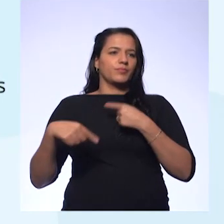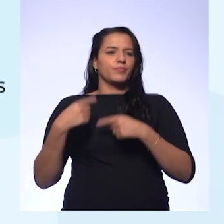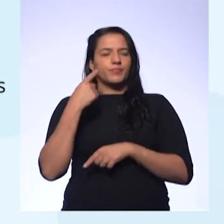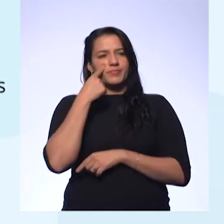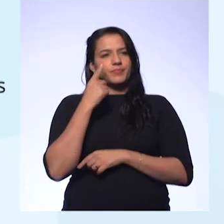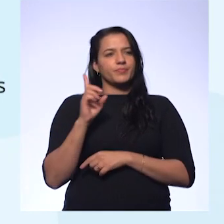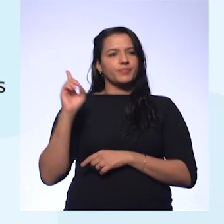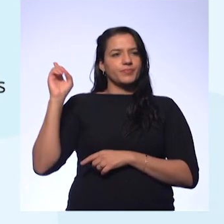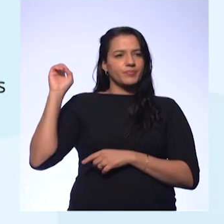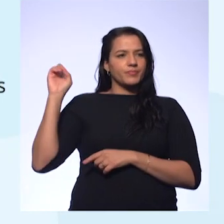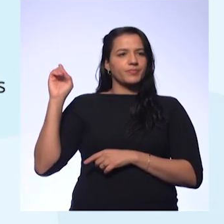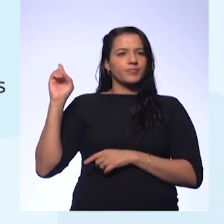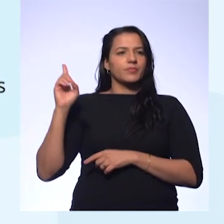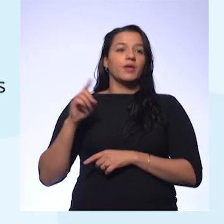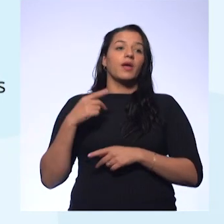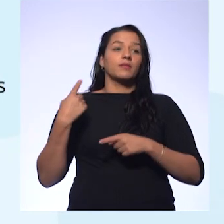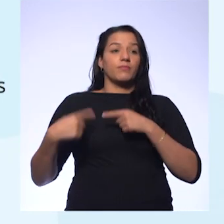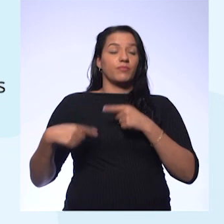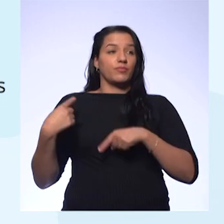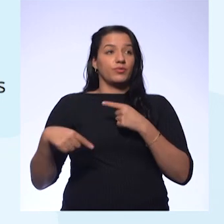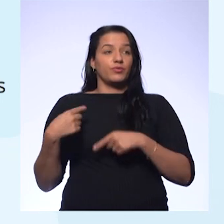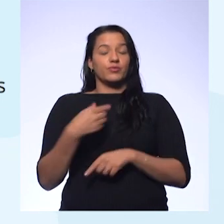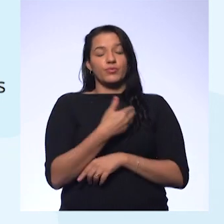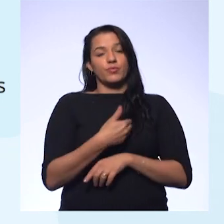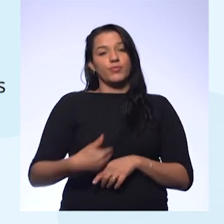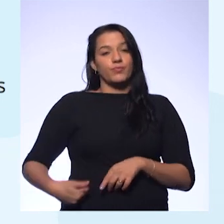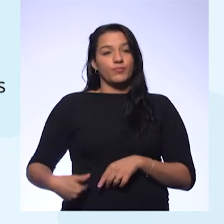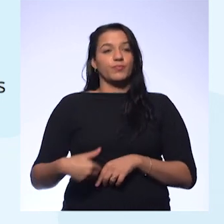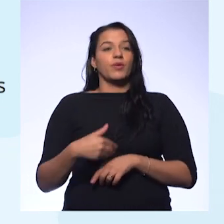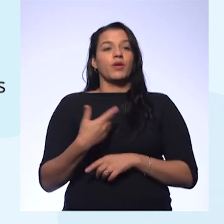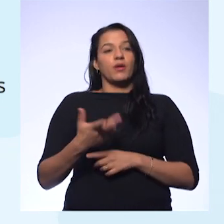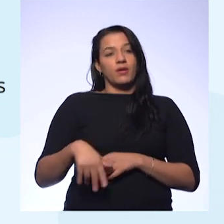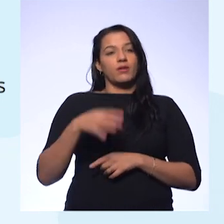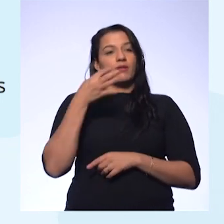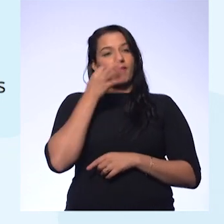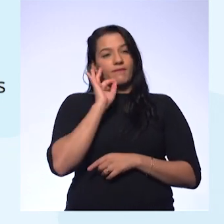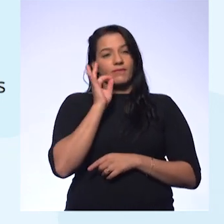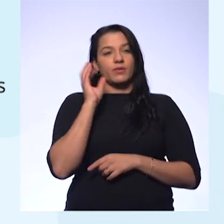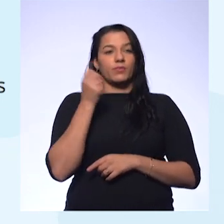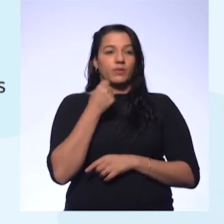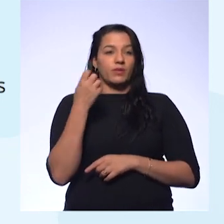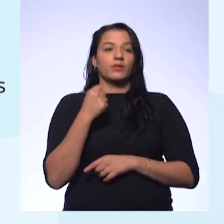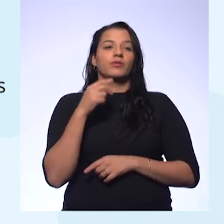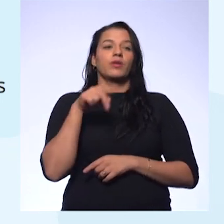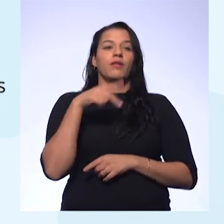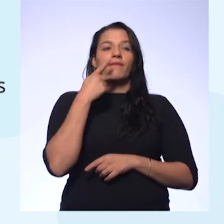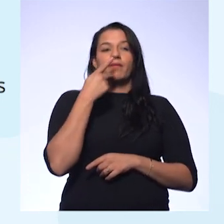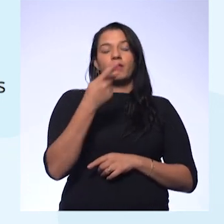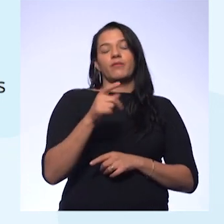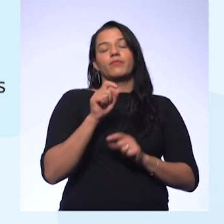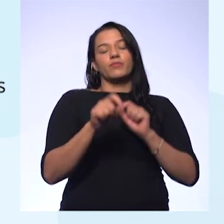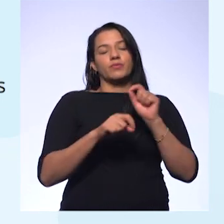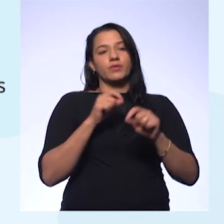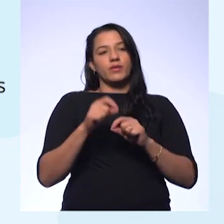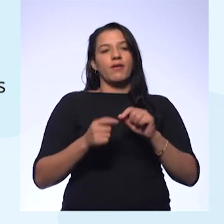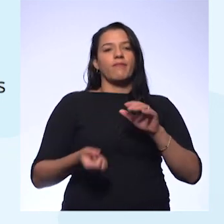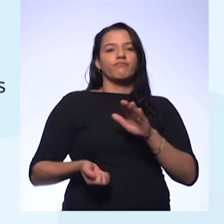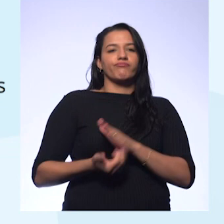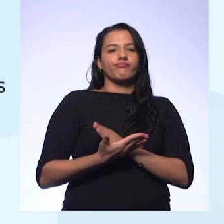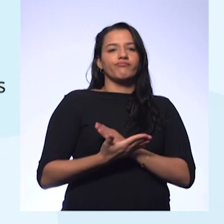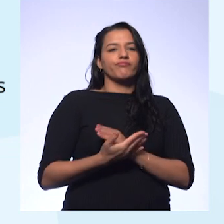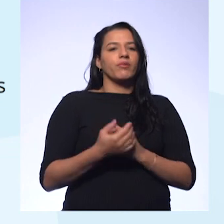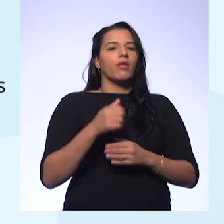tela lá, essa política dos governadores e a política do café com leite também se fiava muito na questão das fraudes